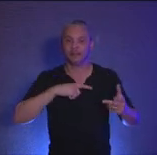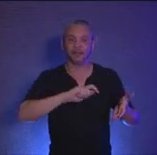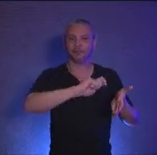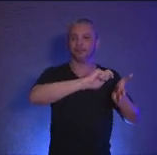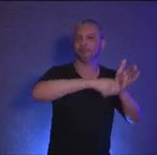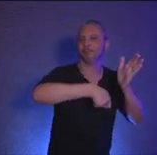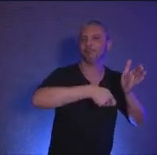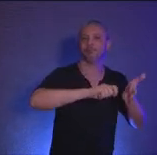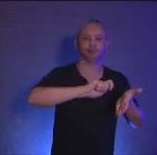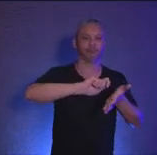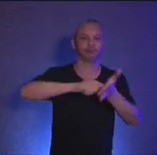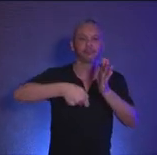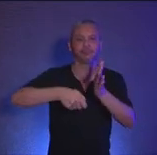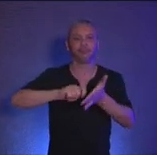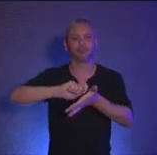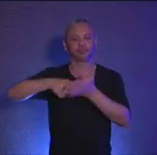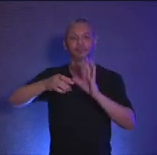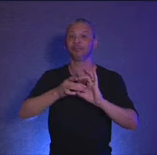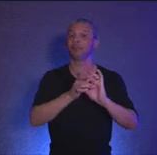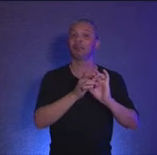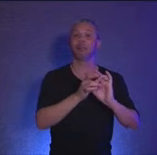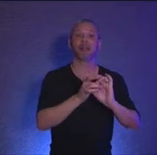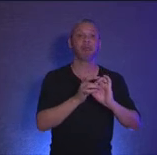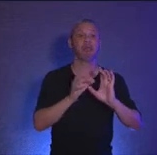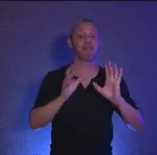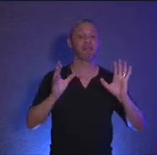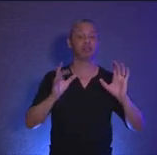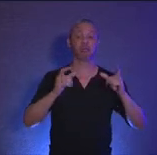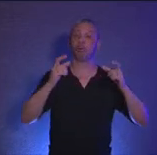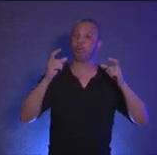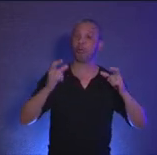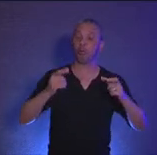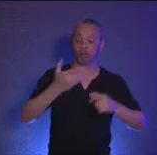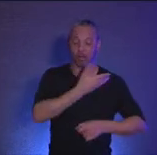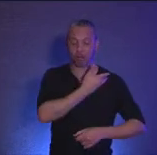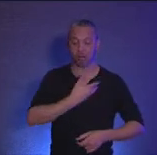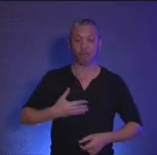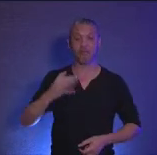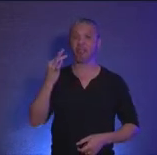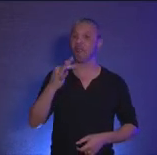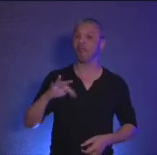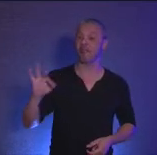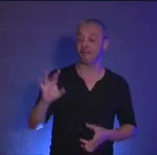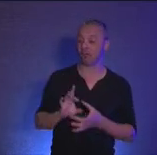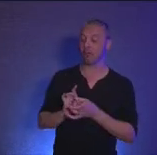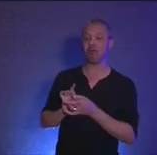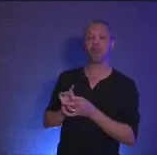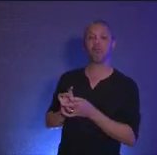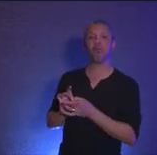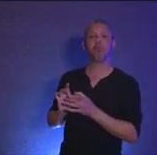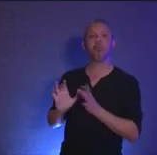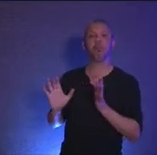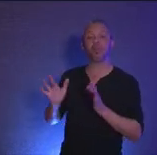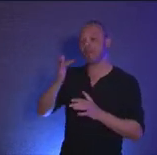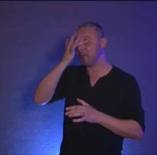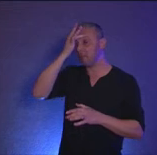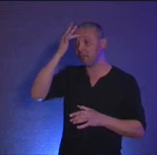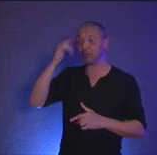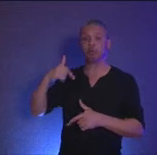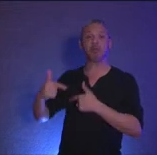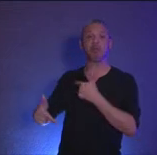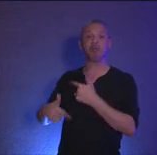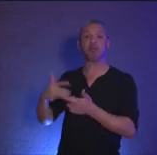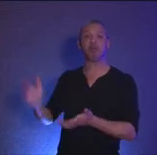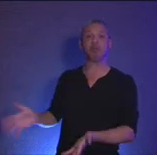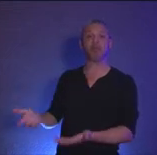válidos no sistema da Agência Nacional de Mineração, que é o órgão do governo federal responsável por autorizar e fiscalizar